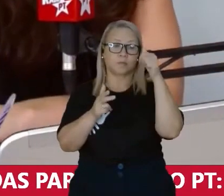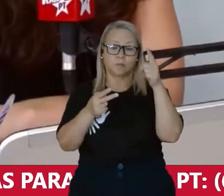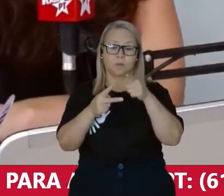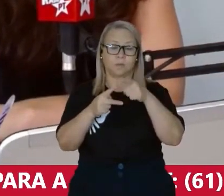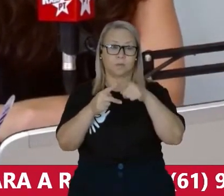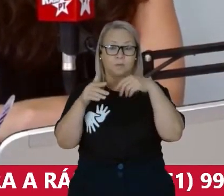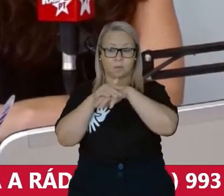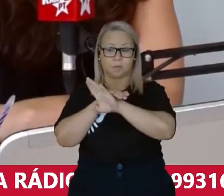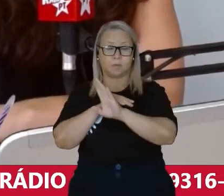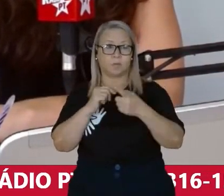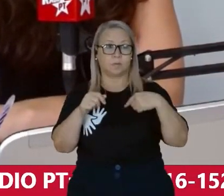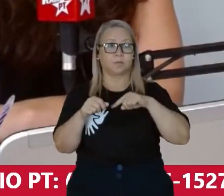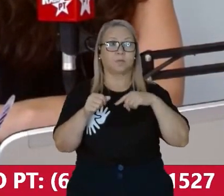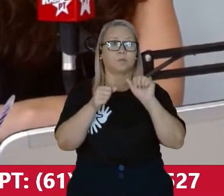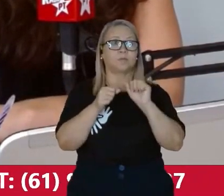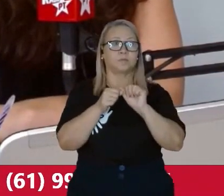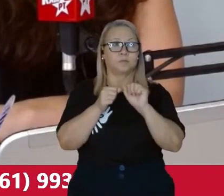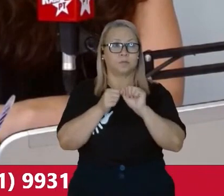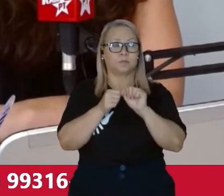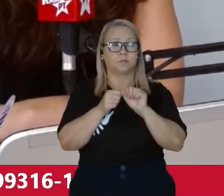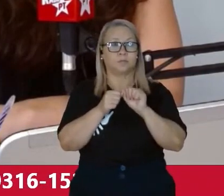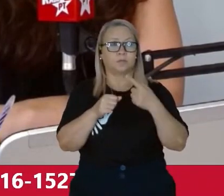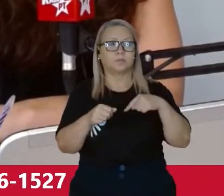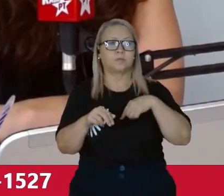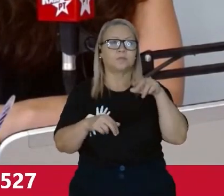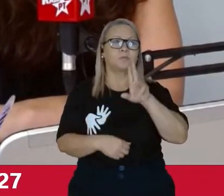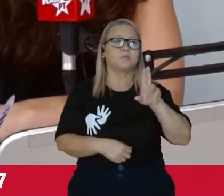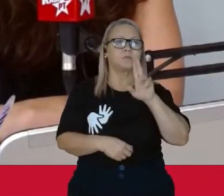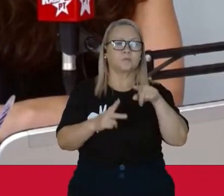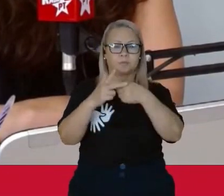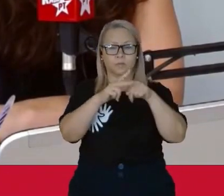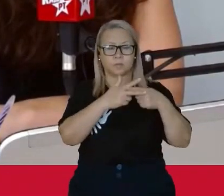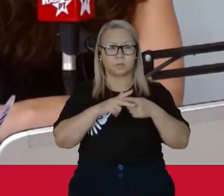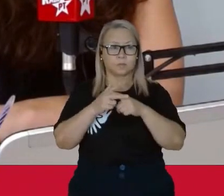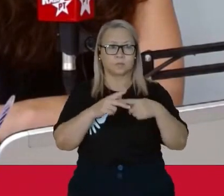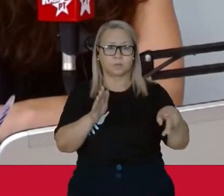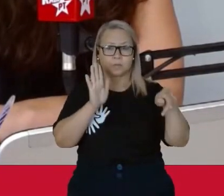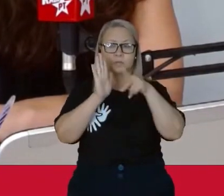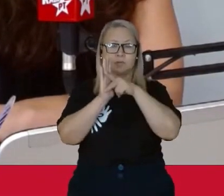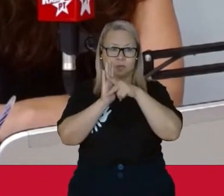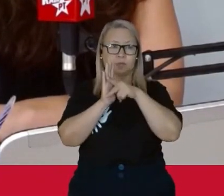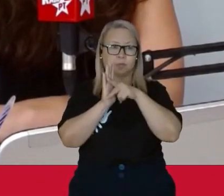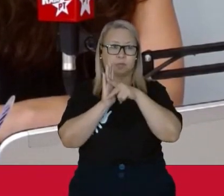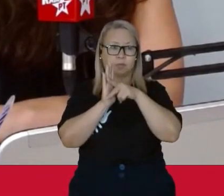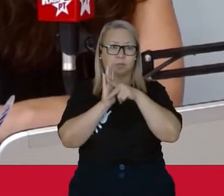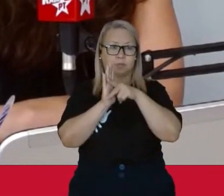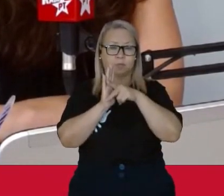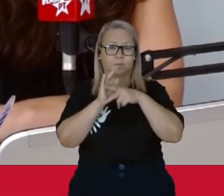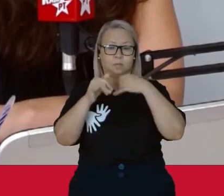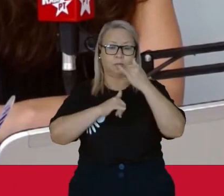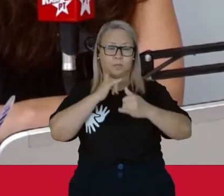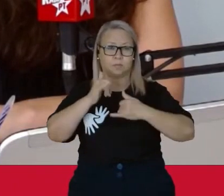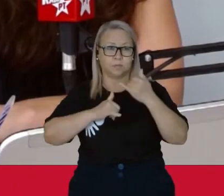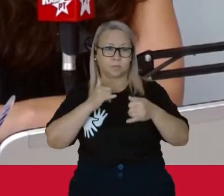Vamos. arquivamento que a gente faz, a gente utiliza ferramentas da própria internet, como o Wayback Machine. Então, muitas vezes